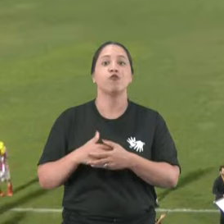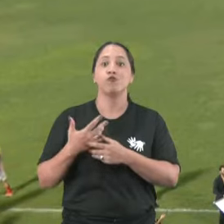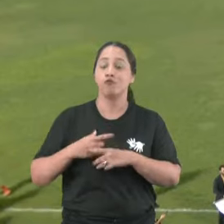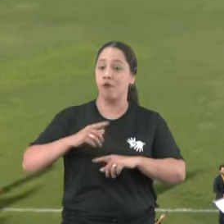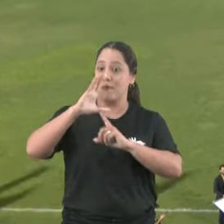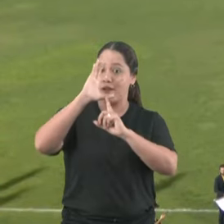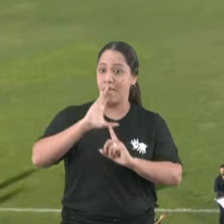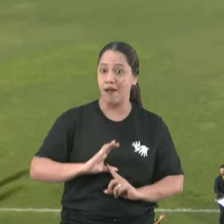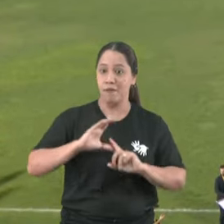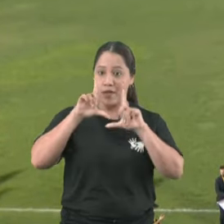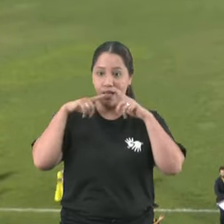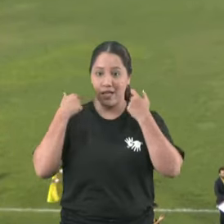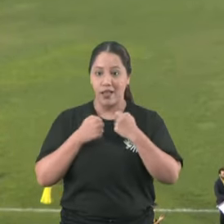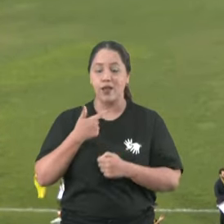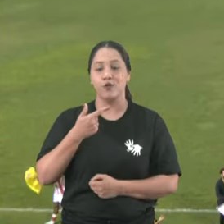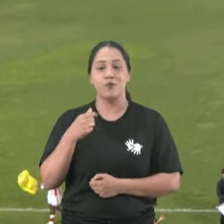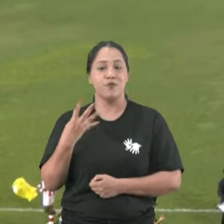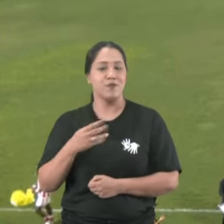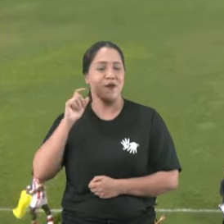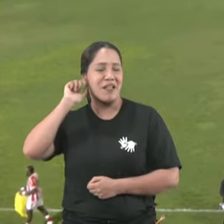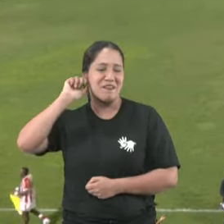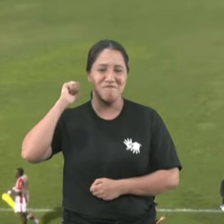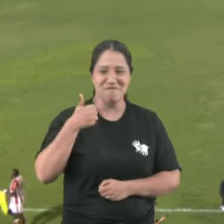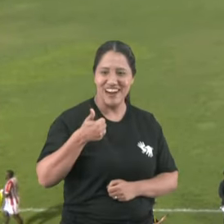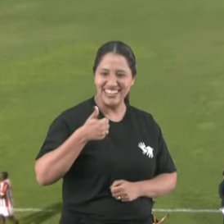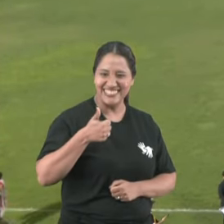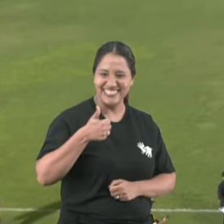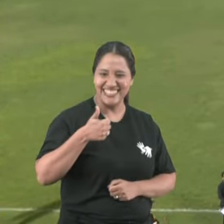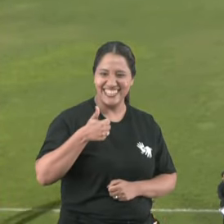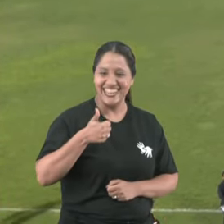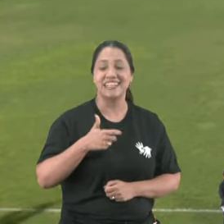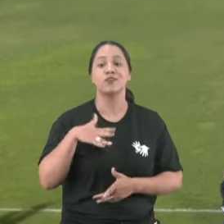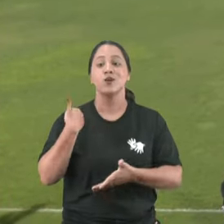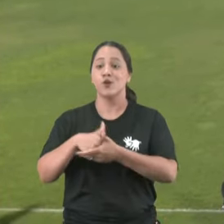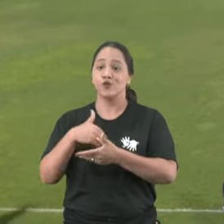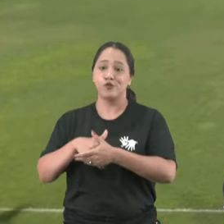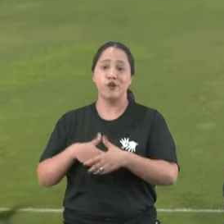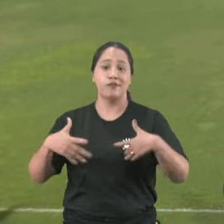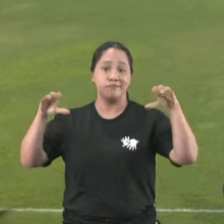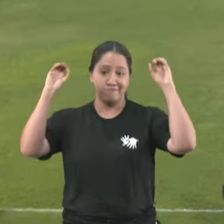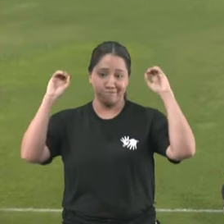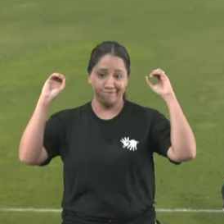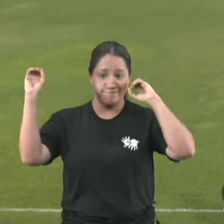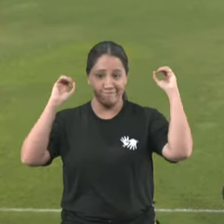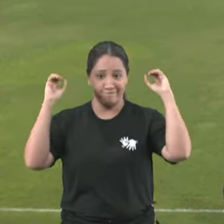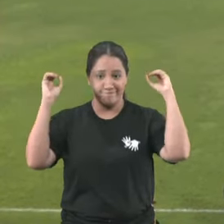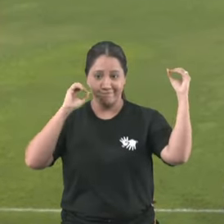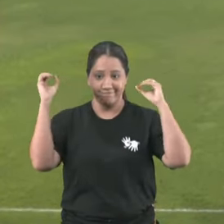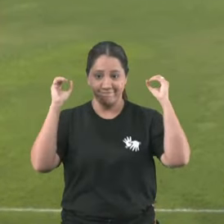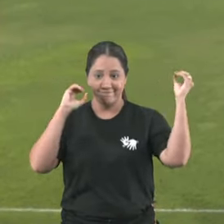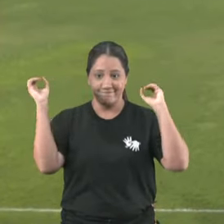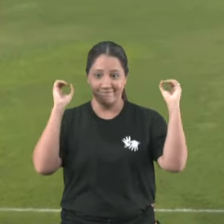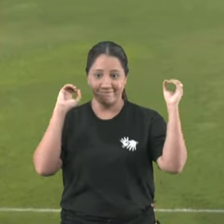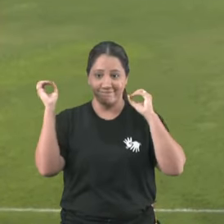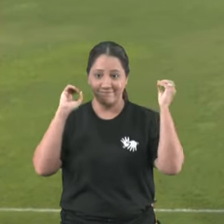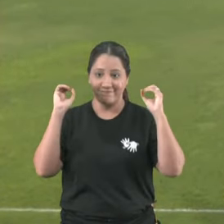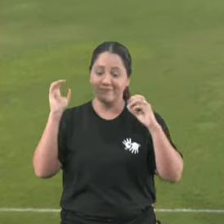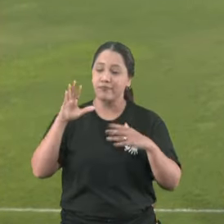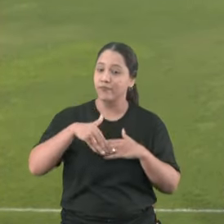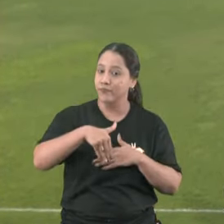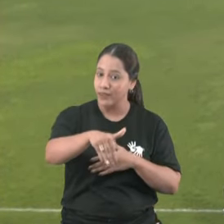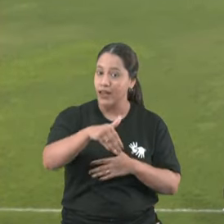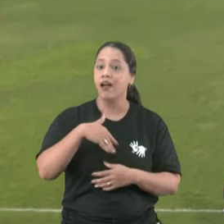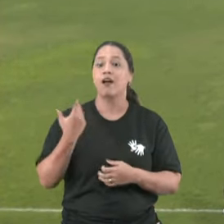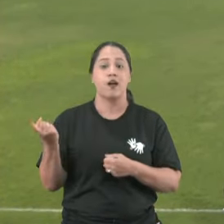Alagoano 2024. É massa! O jogo está empatado, 0-0. Daqui a pouco as equipes